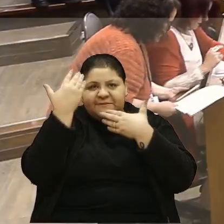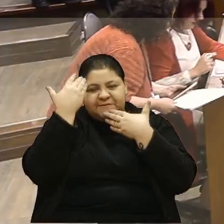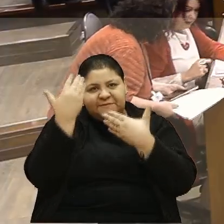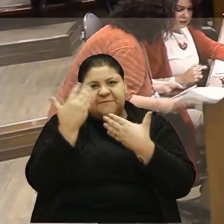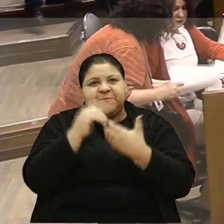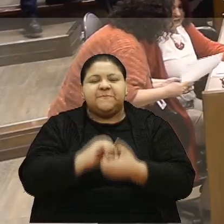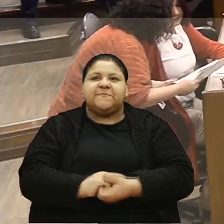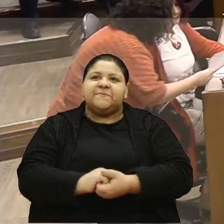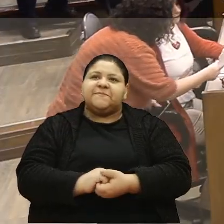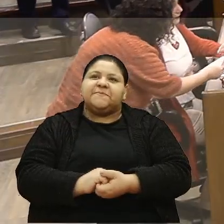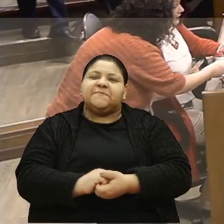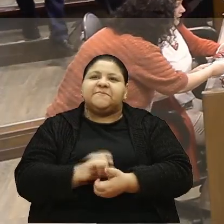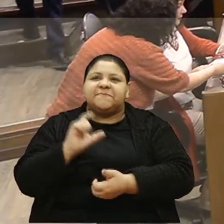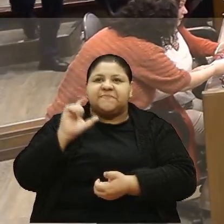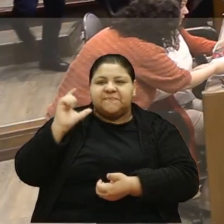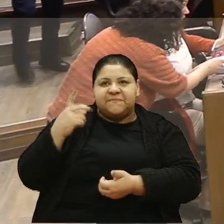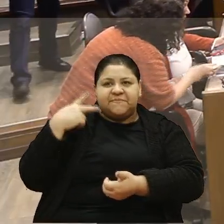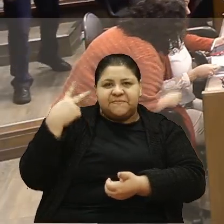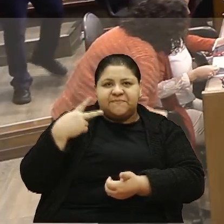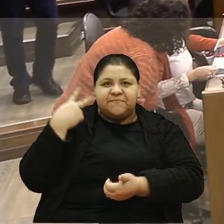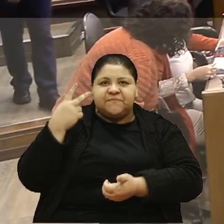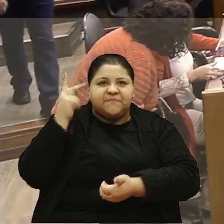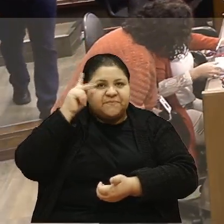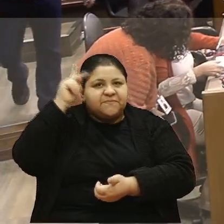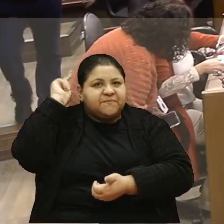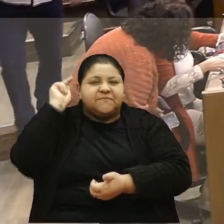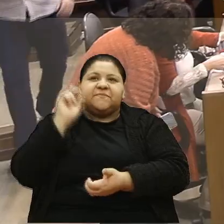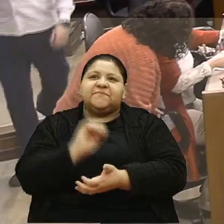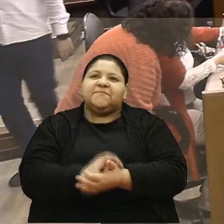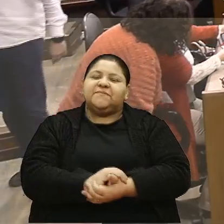vereadora Marisol. Com a palavra, vereador Iago Morandi.